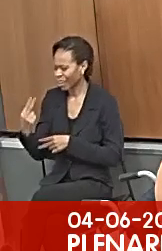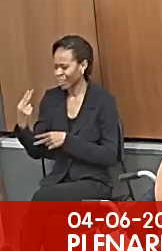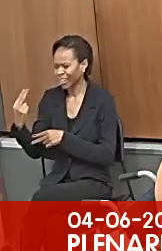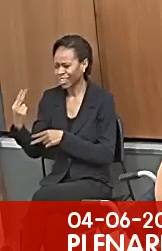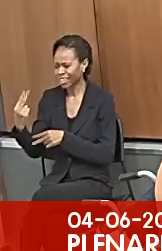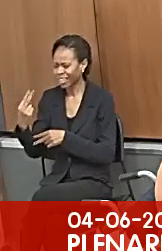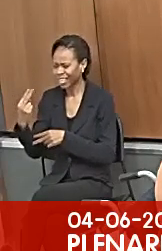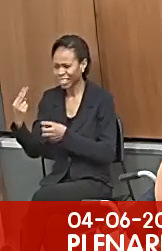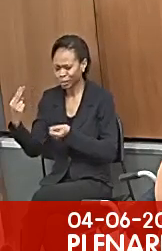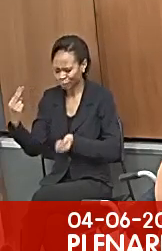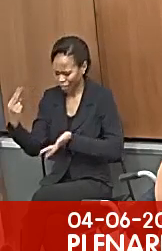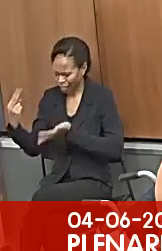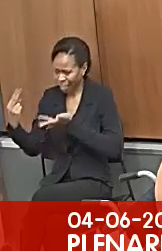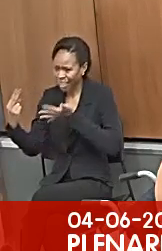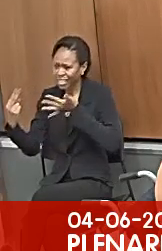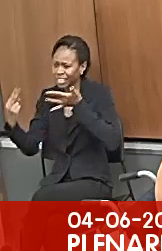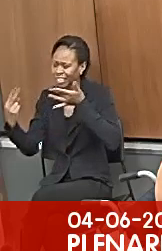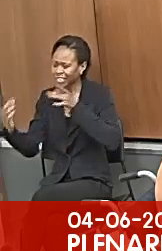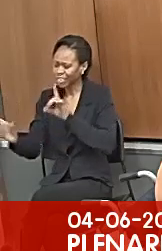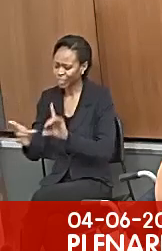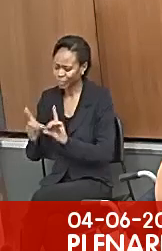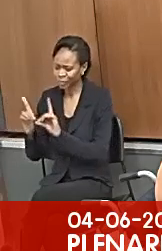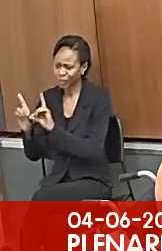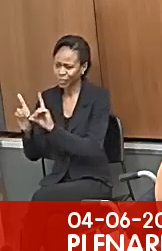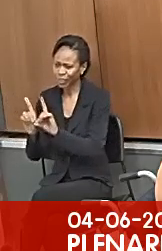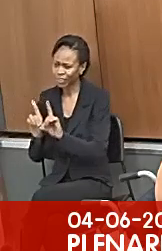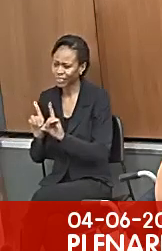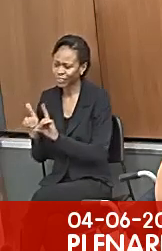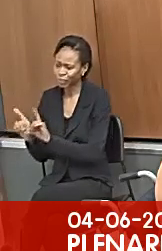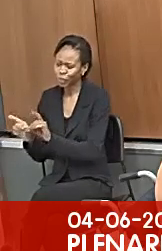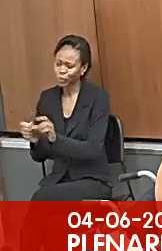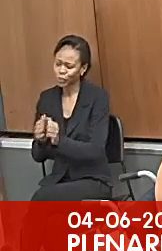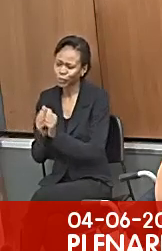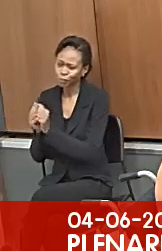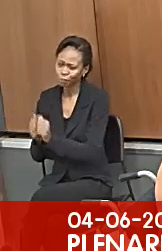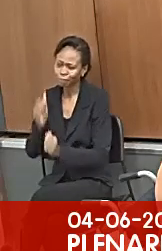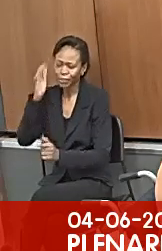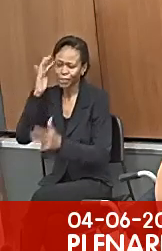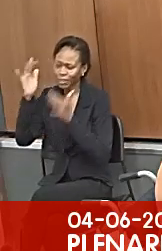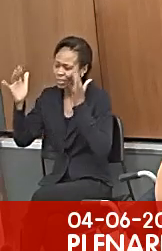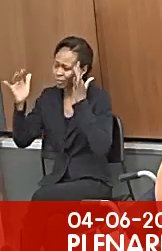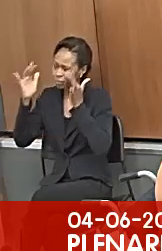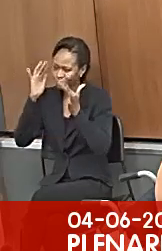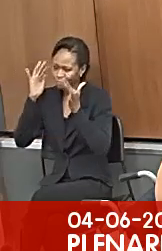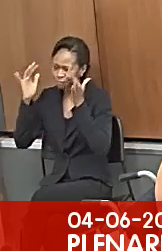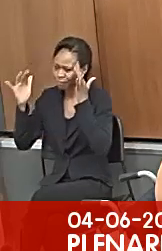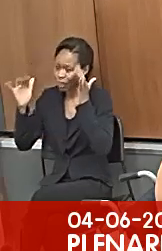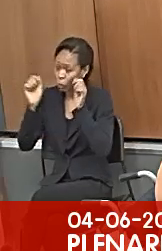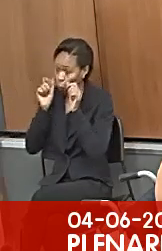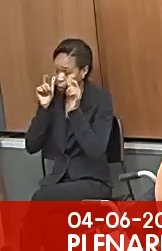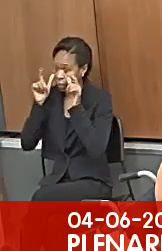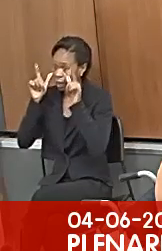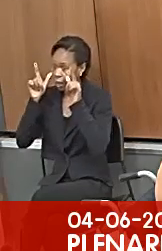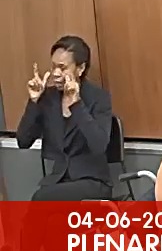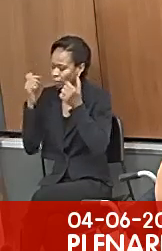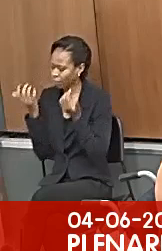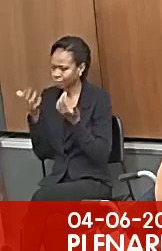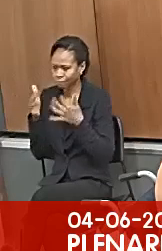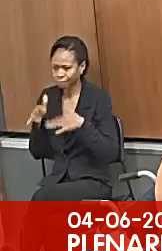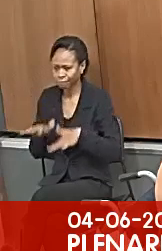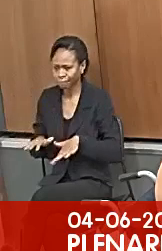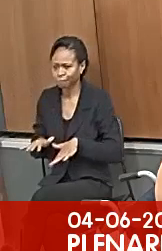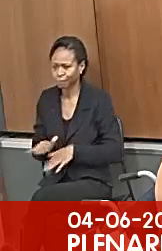olhar. Se estar com você for um sonho, eu não quero